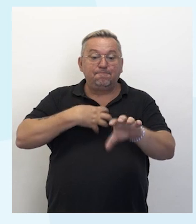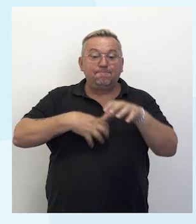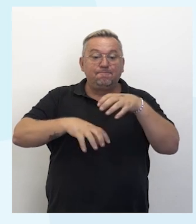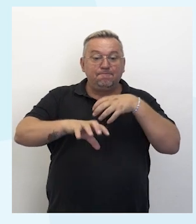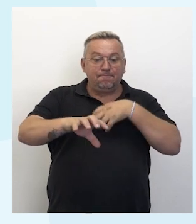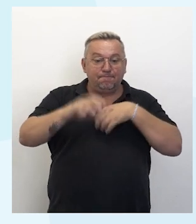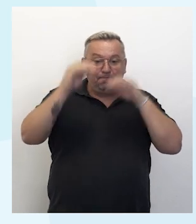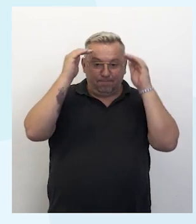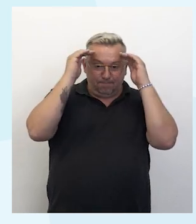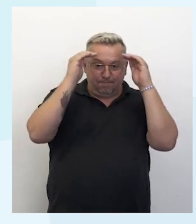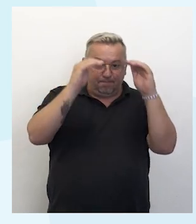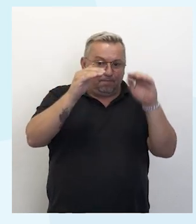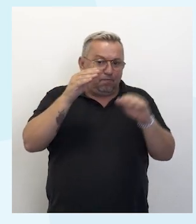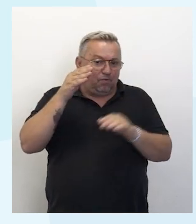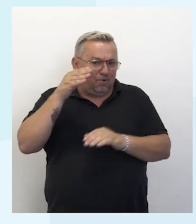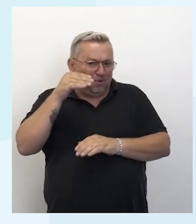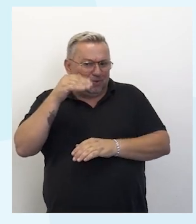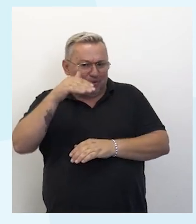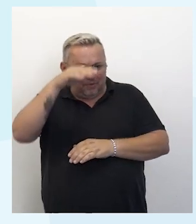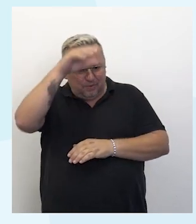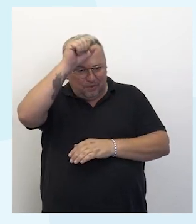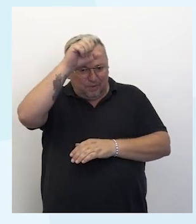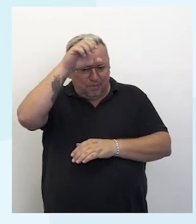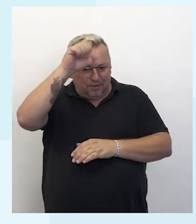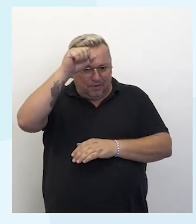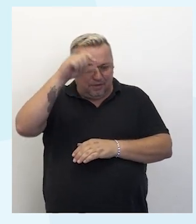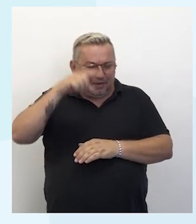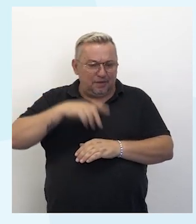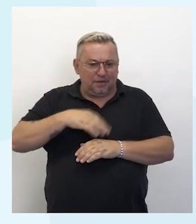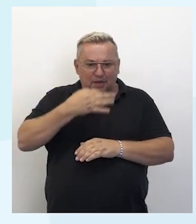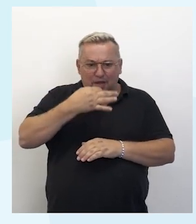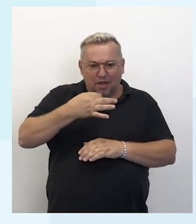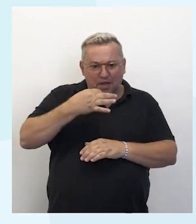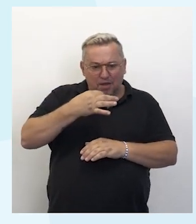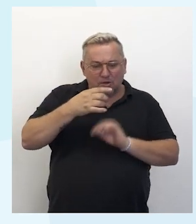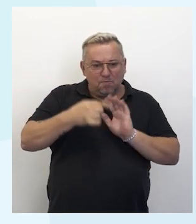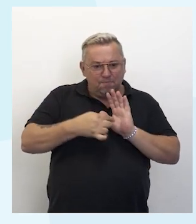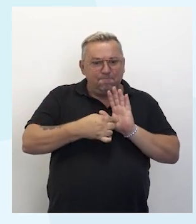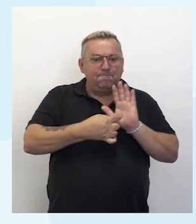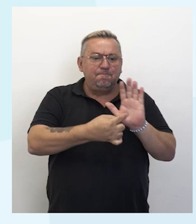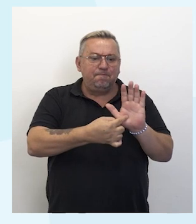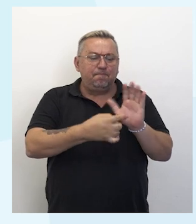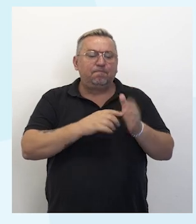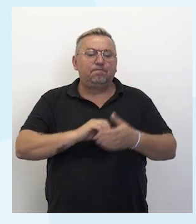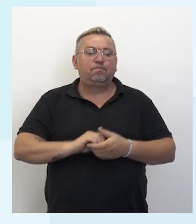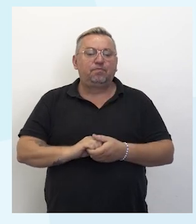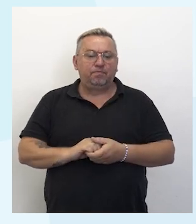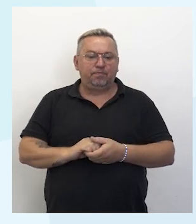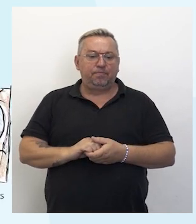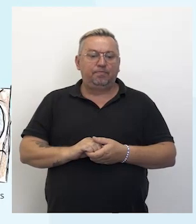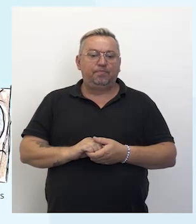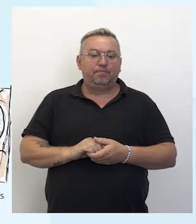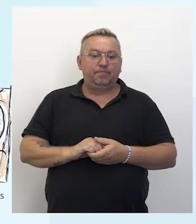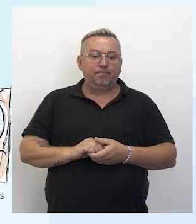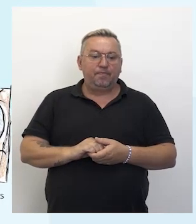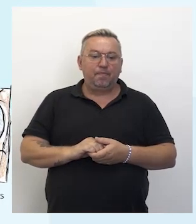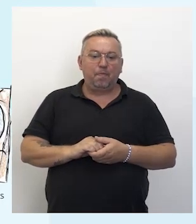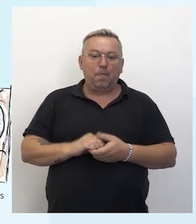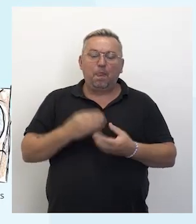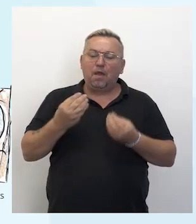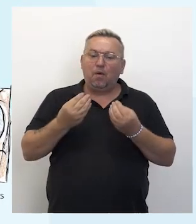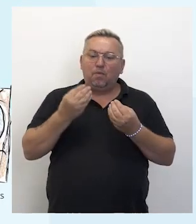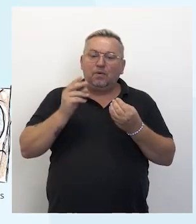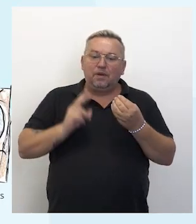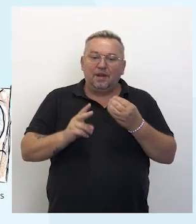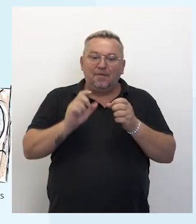empatia, respeito, curiosidade para aprender e assertividade. E, como